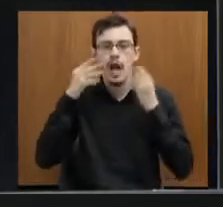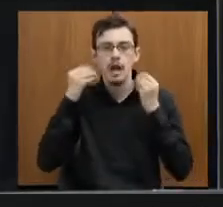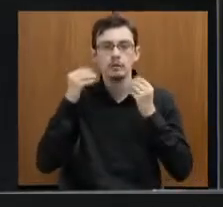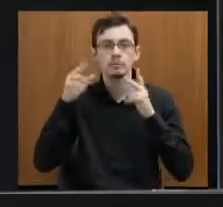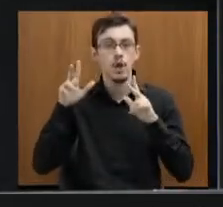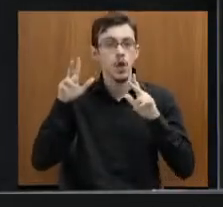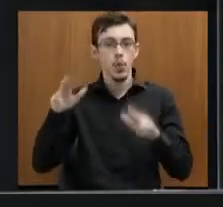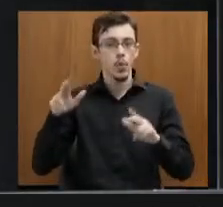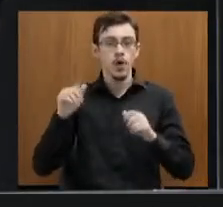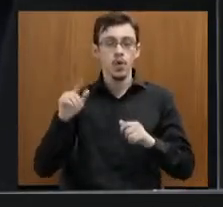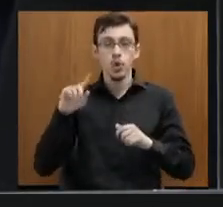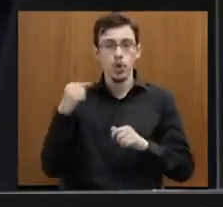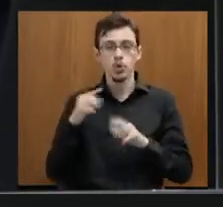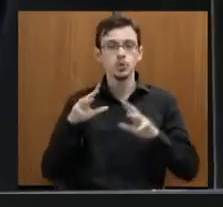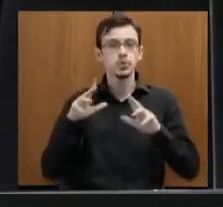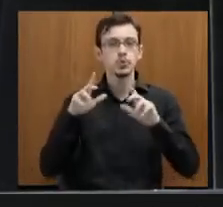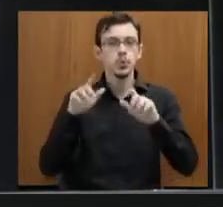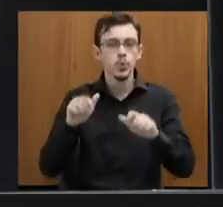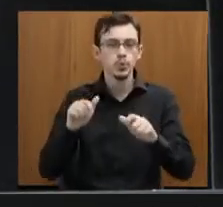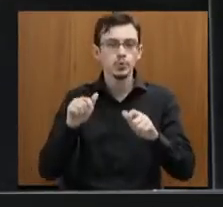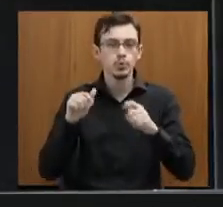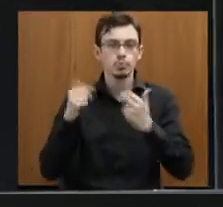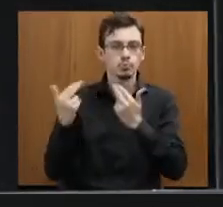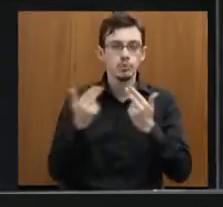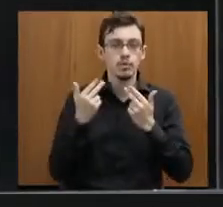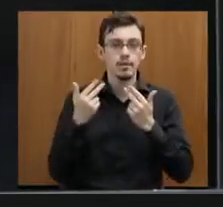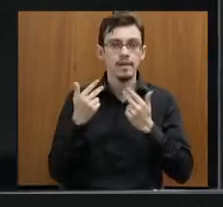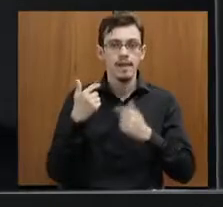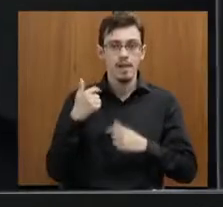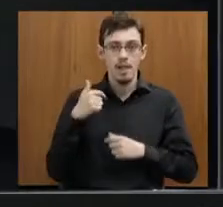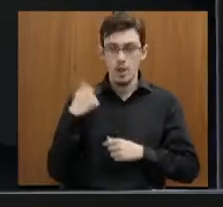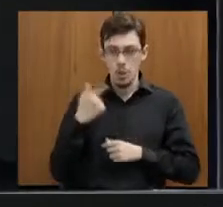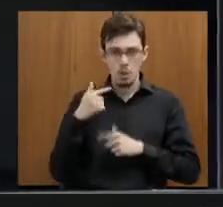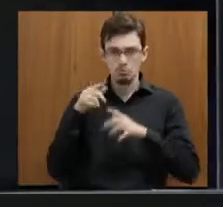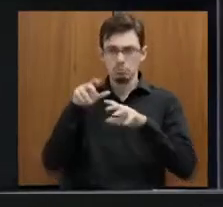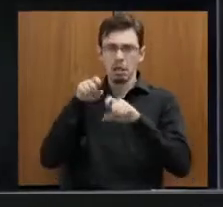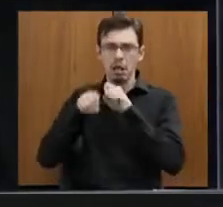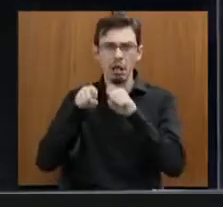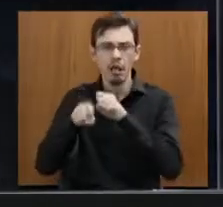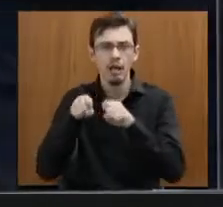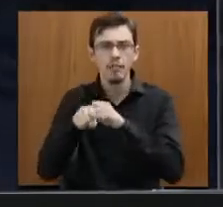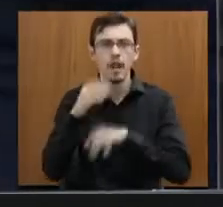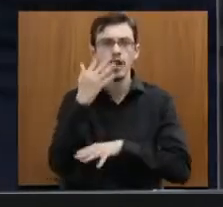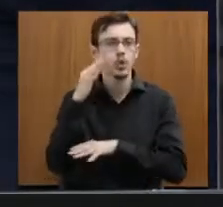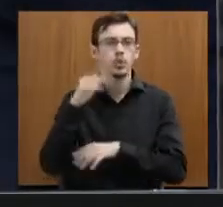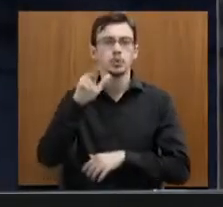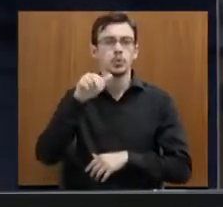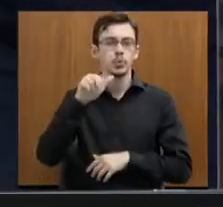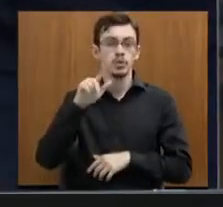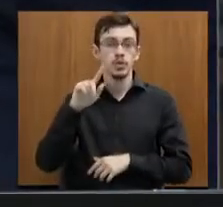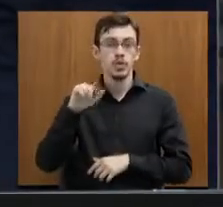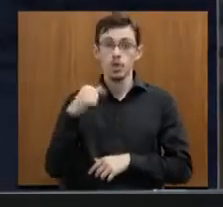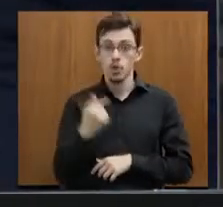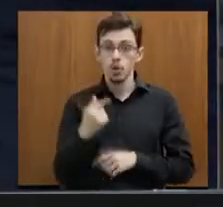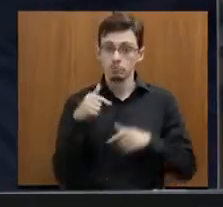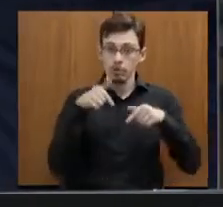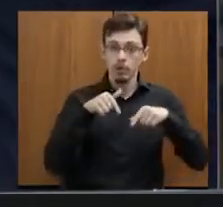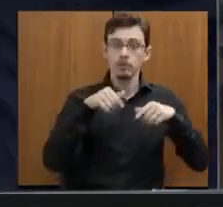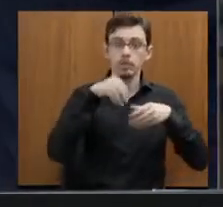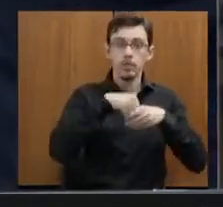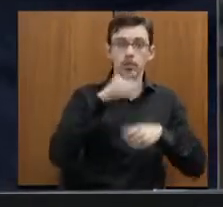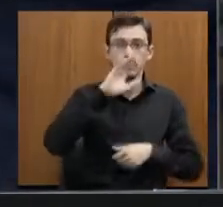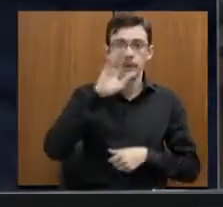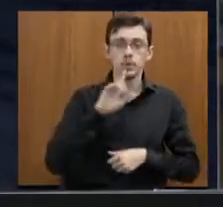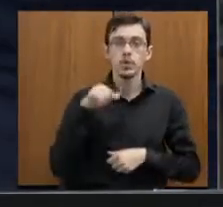violamos o meio ambiente nós não violamos a outra pessoa então nós né nossa aqui nessa diáspora quanto